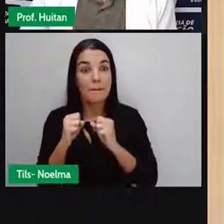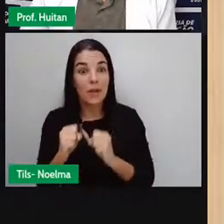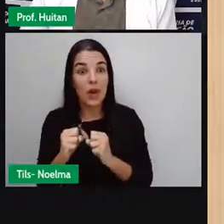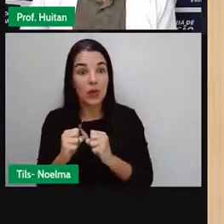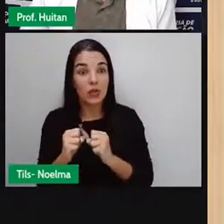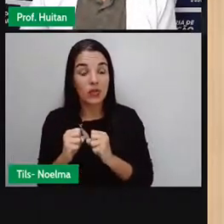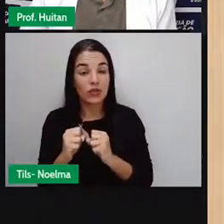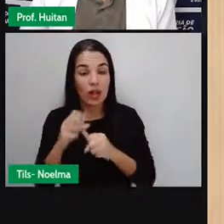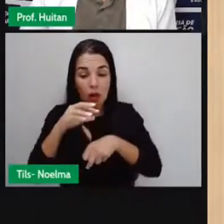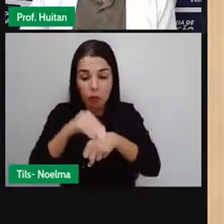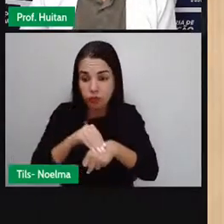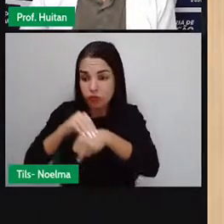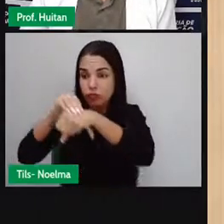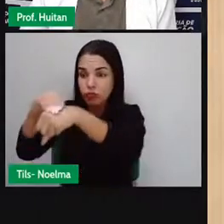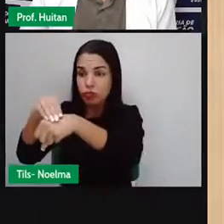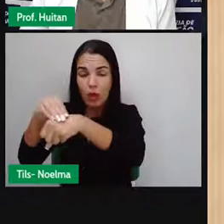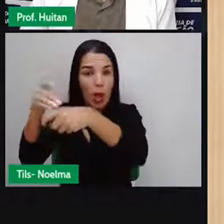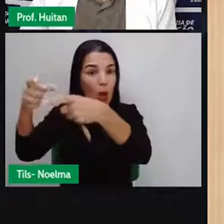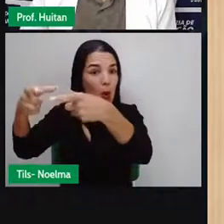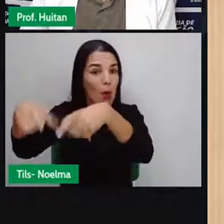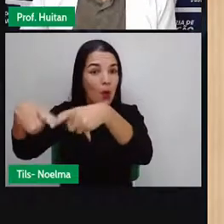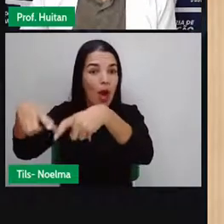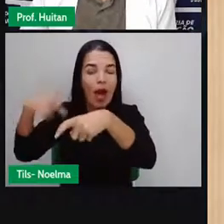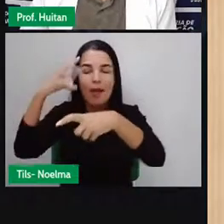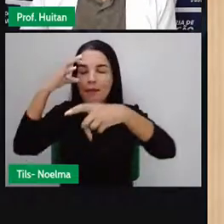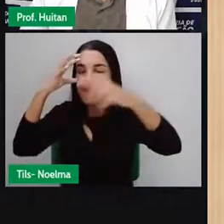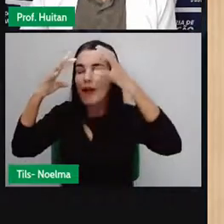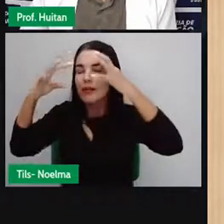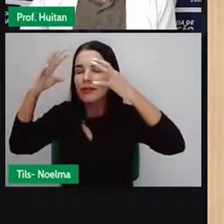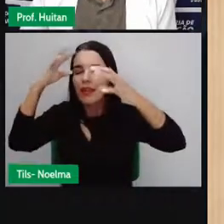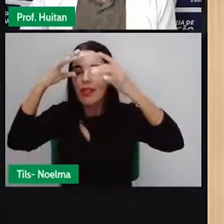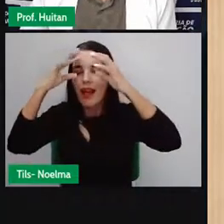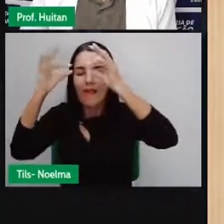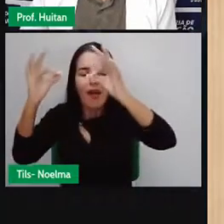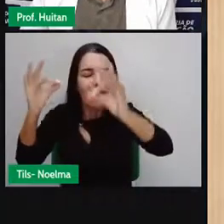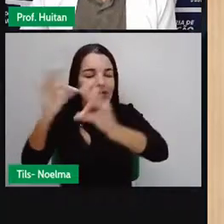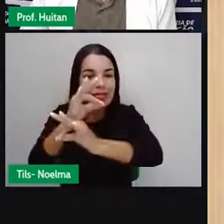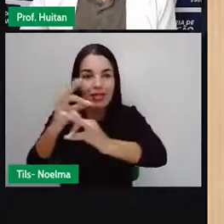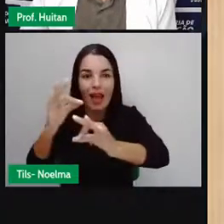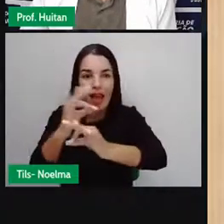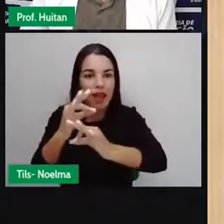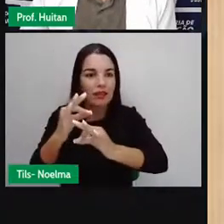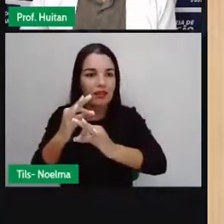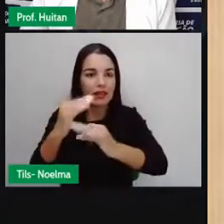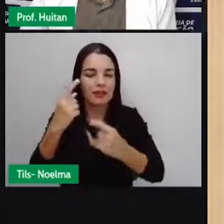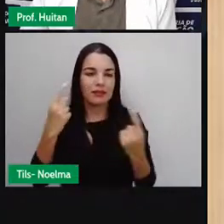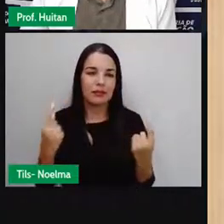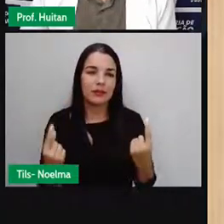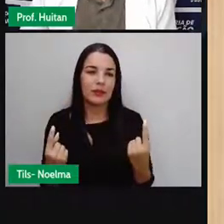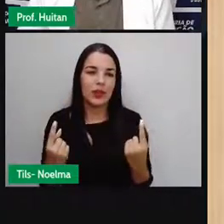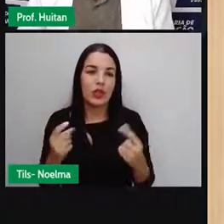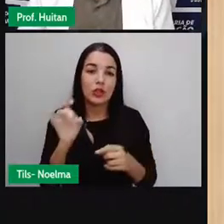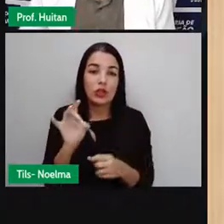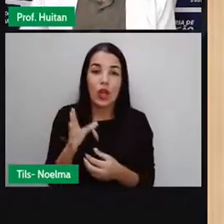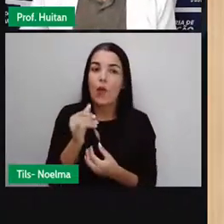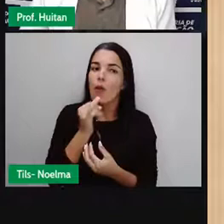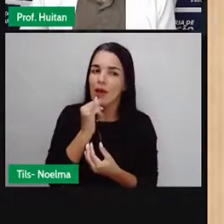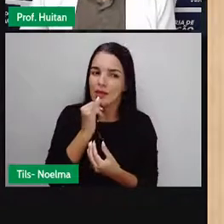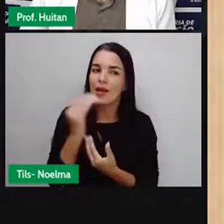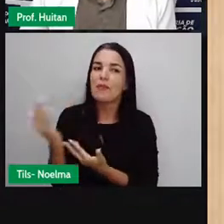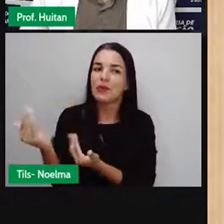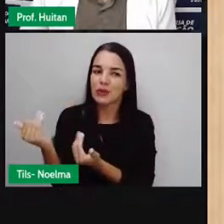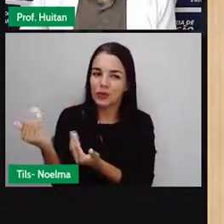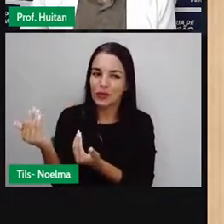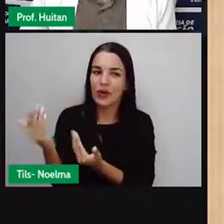colocar em lugares que nós nunca imaginávamos que iríamos conseguir chegar. Olha só o exemplo do rapaz